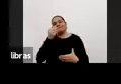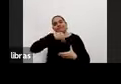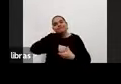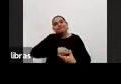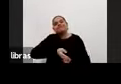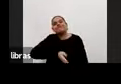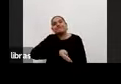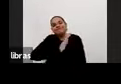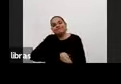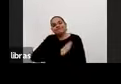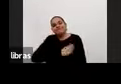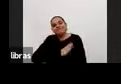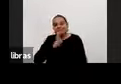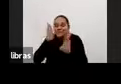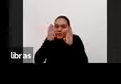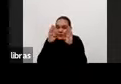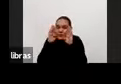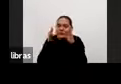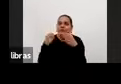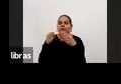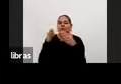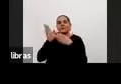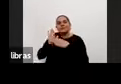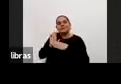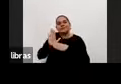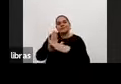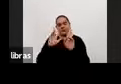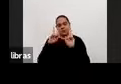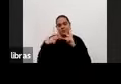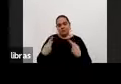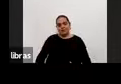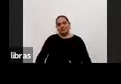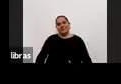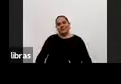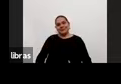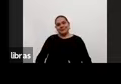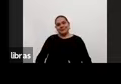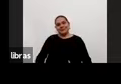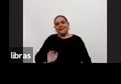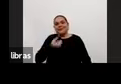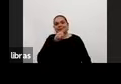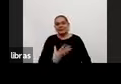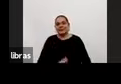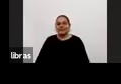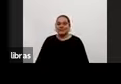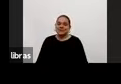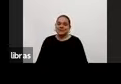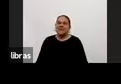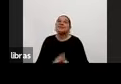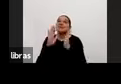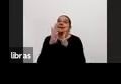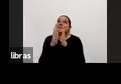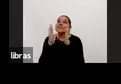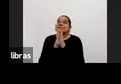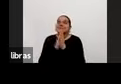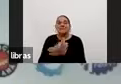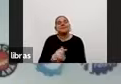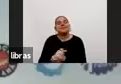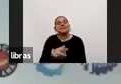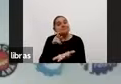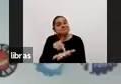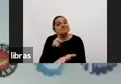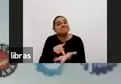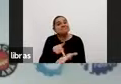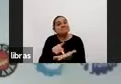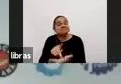coração vocacionados para o lado bom da humanidade. Amém, é verdade.